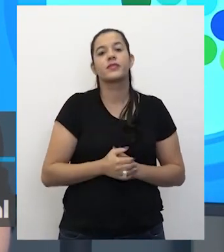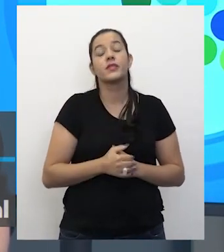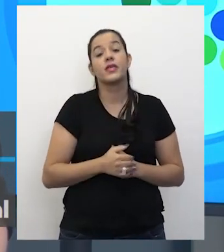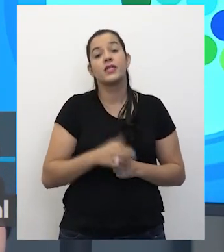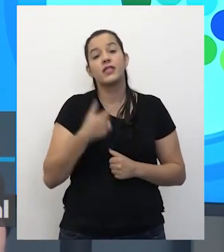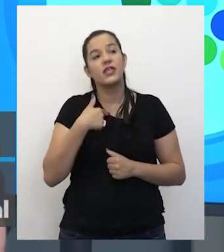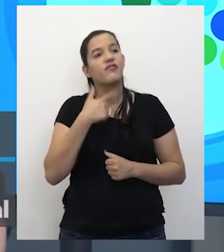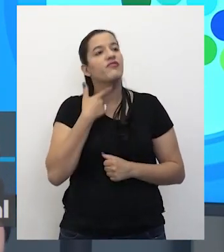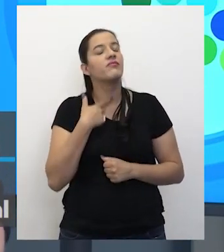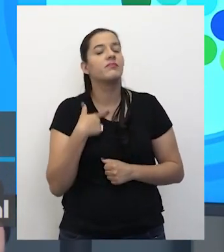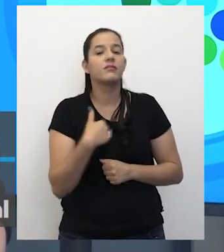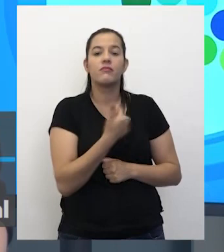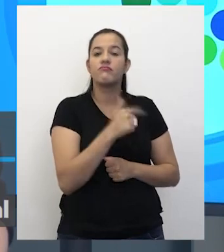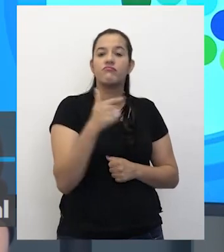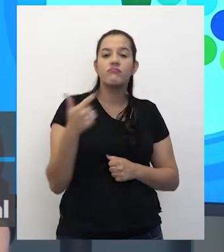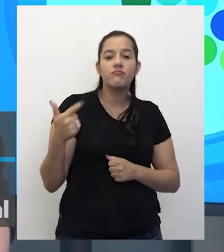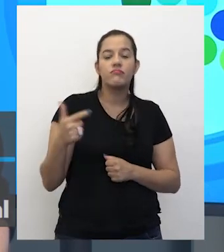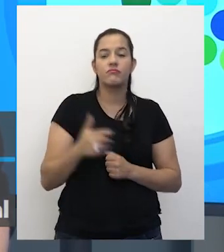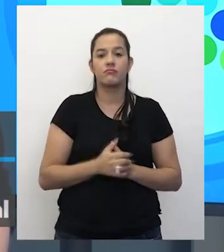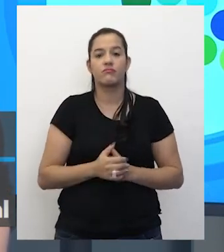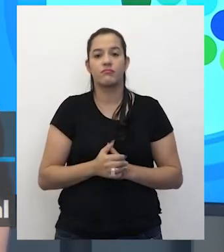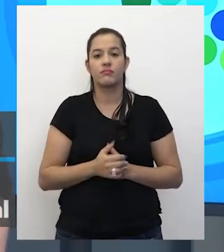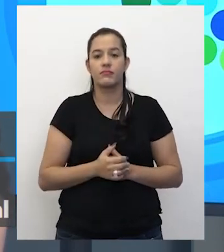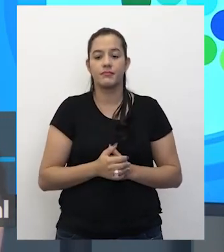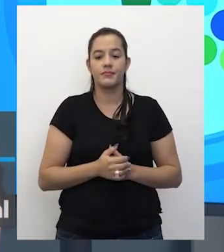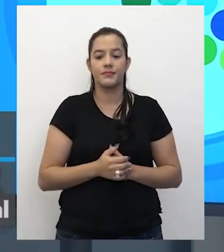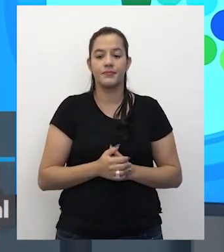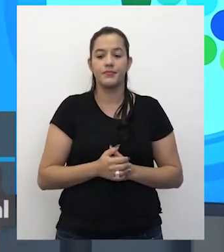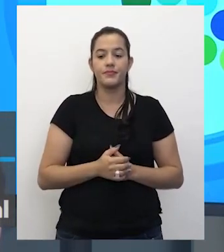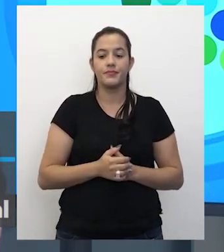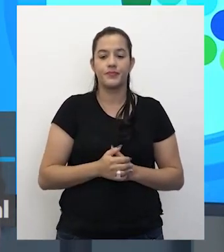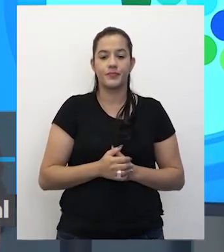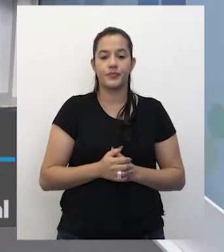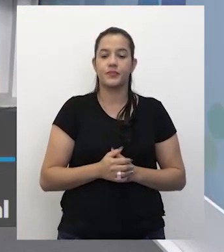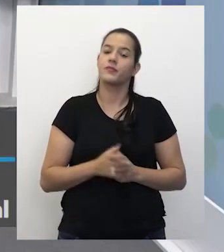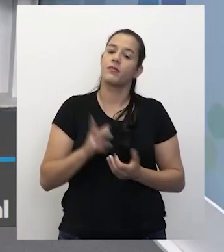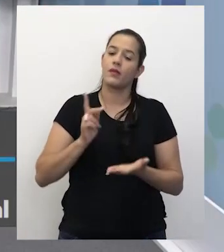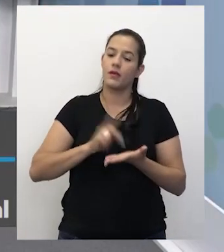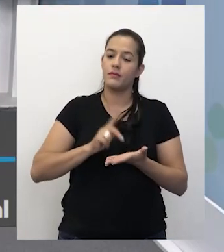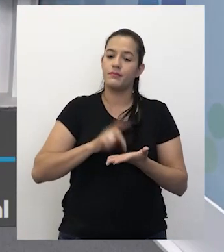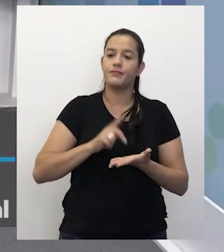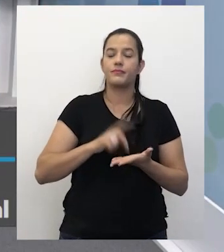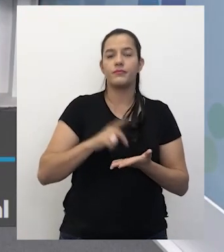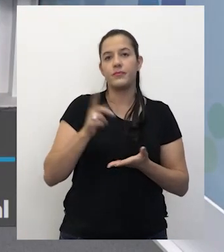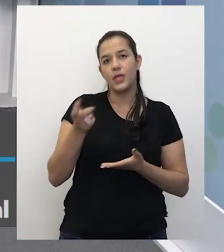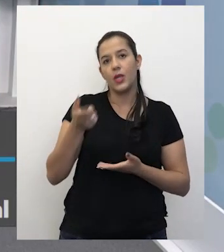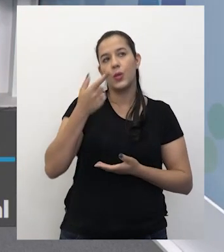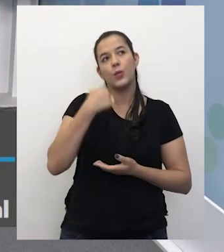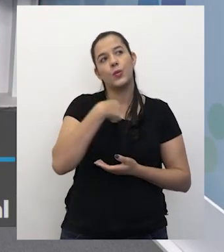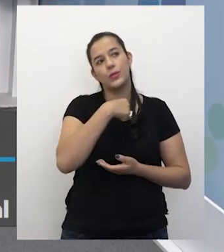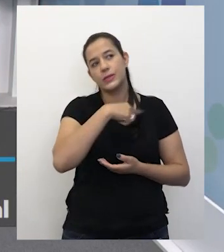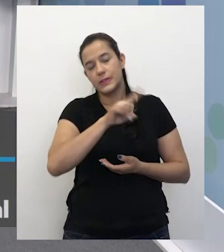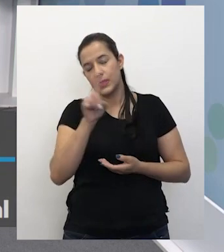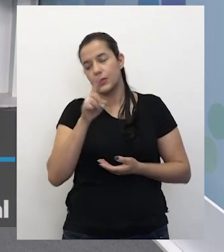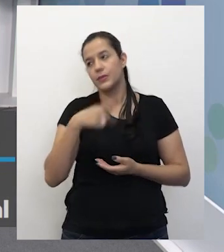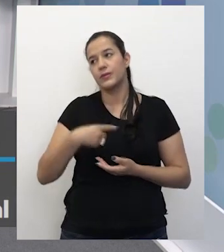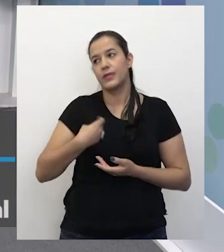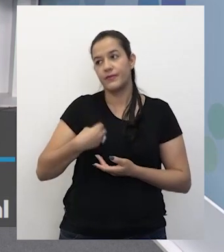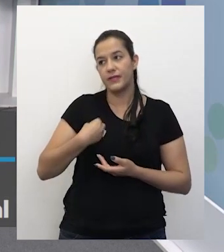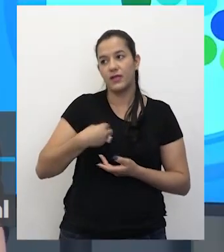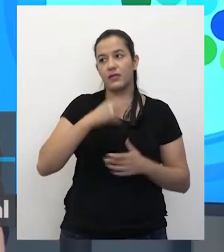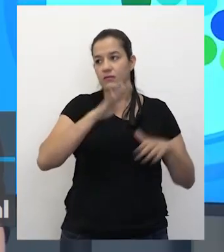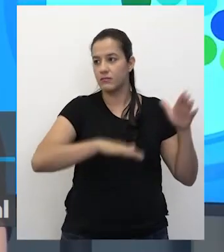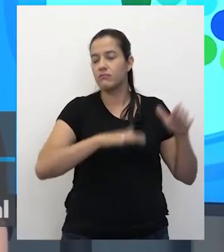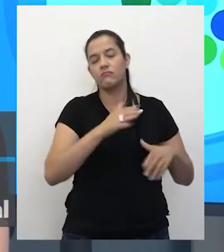sem vontade de fazer as coisas, né? Aprender a lidar com os nãos da vida. Isso, aprender a lidar com os nãos, porque